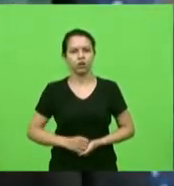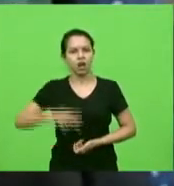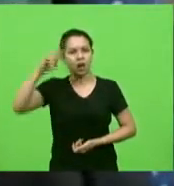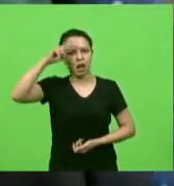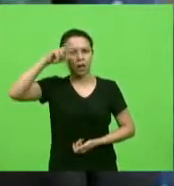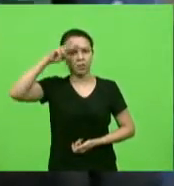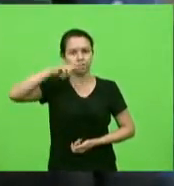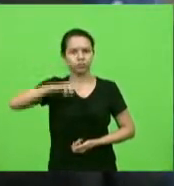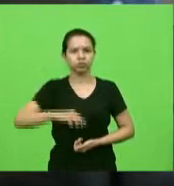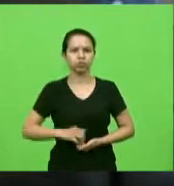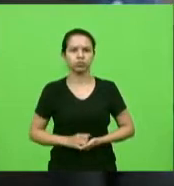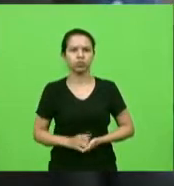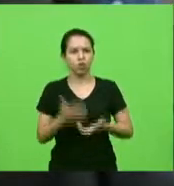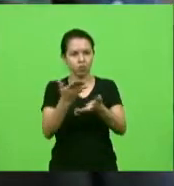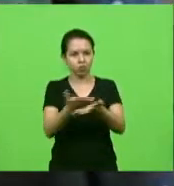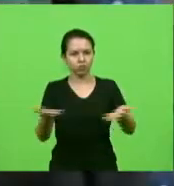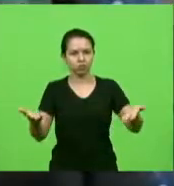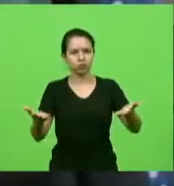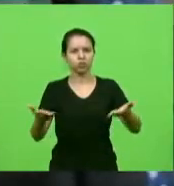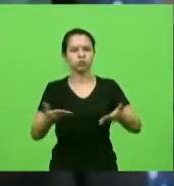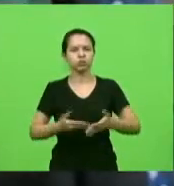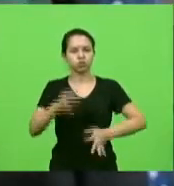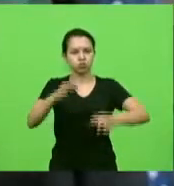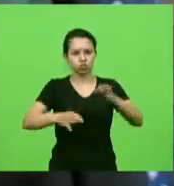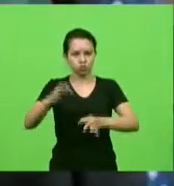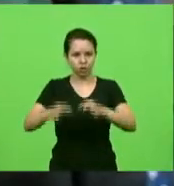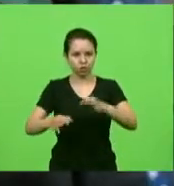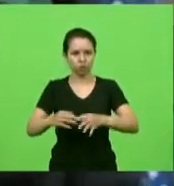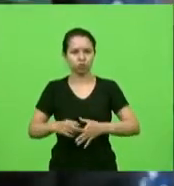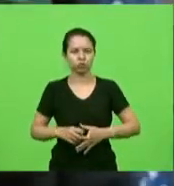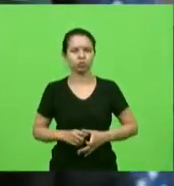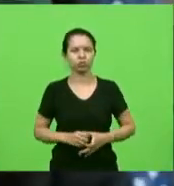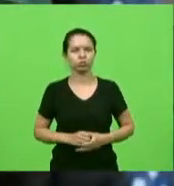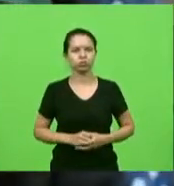Lembro às senhoras e senhores, os julgadores,